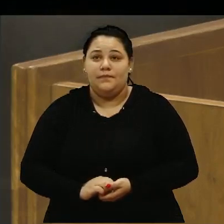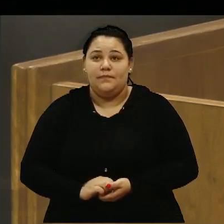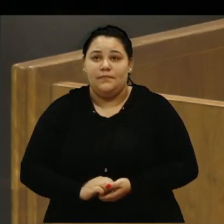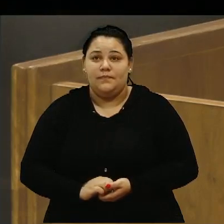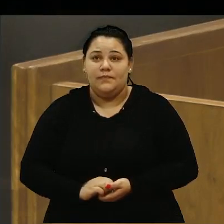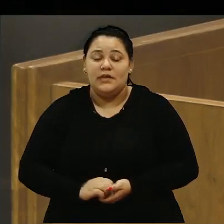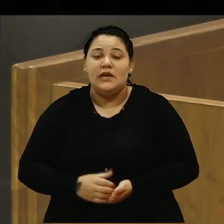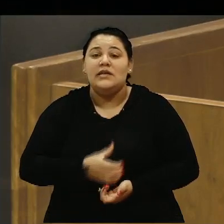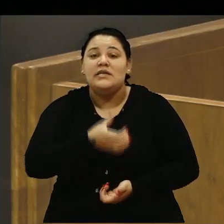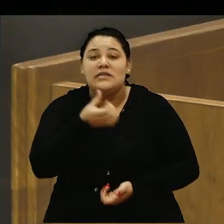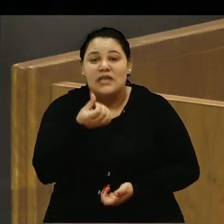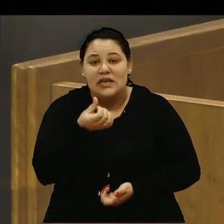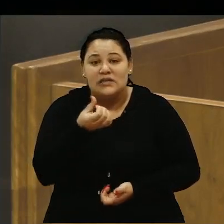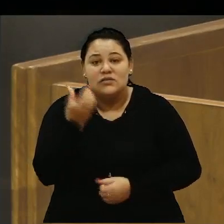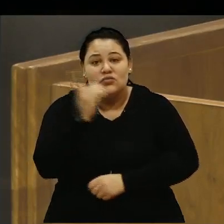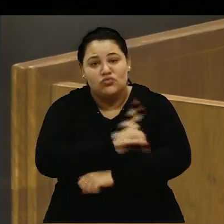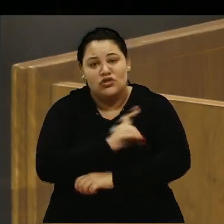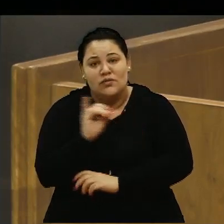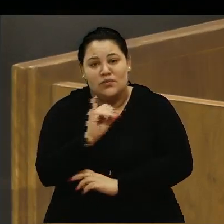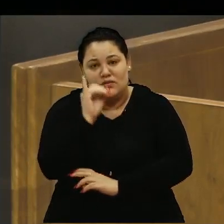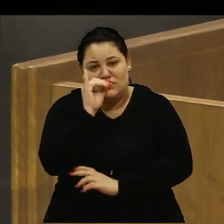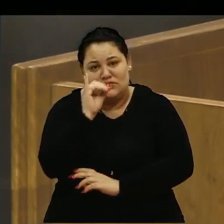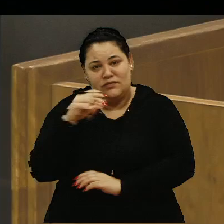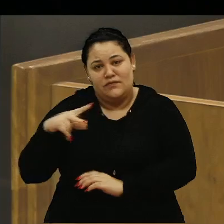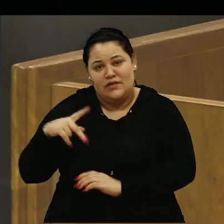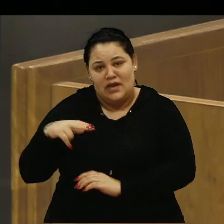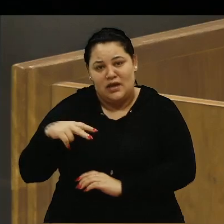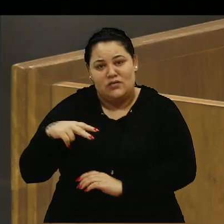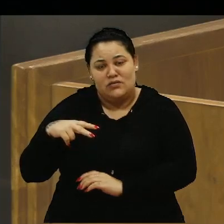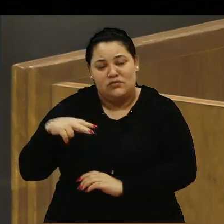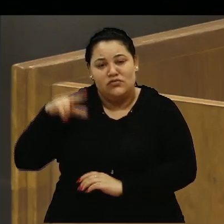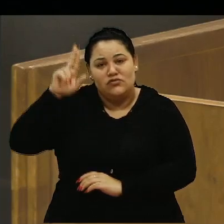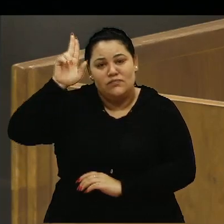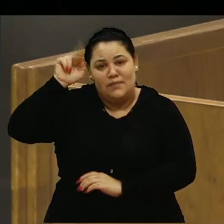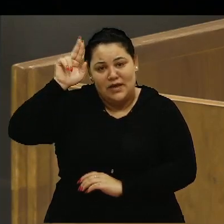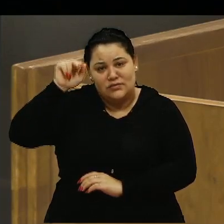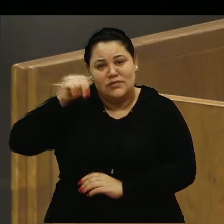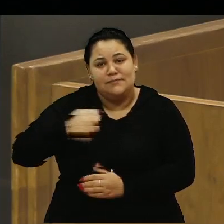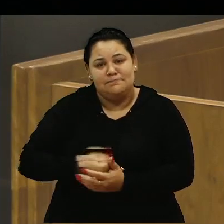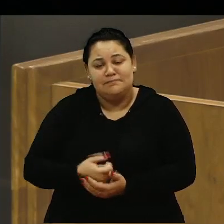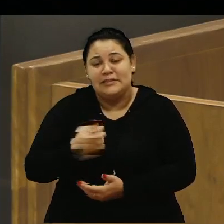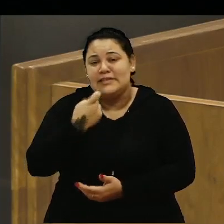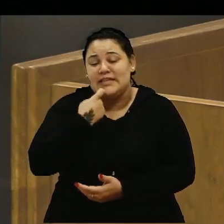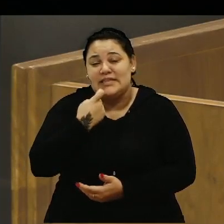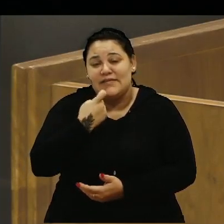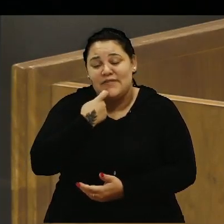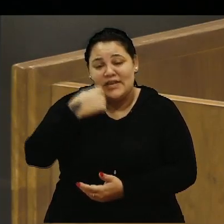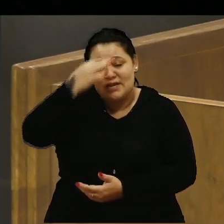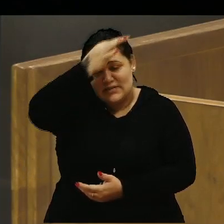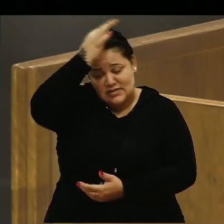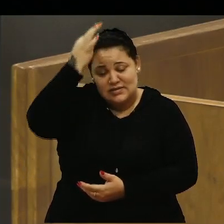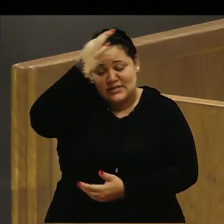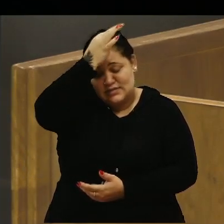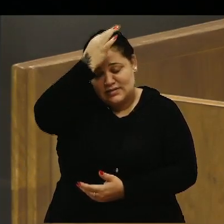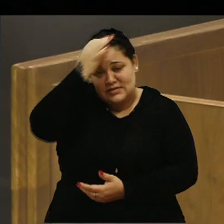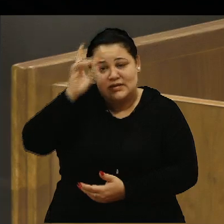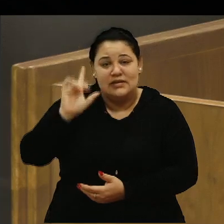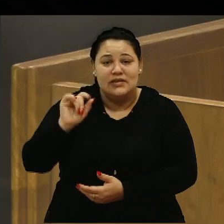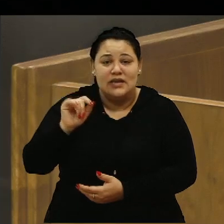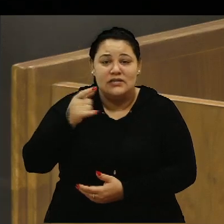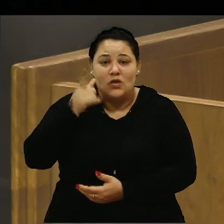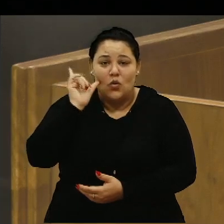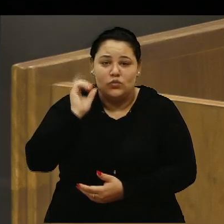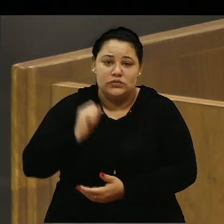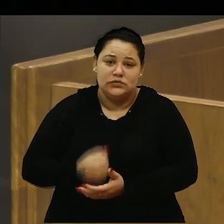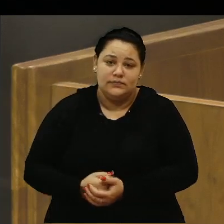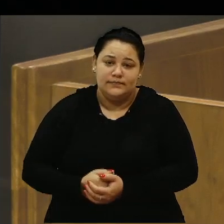num dia simbólico, que era o feriado da Sexta-feira Santa, e 10 ontem. E só não foi